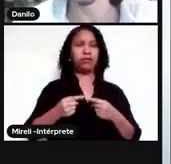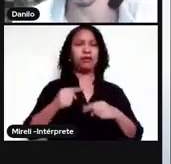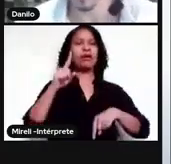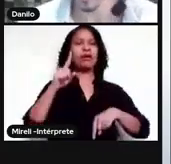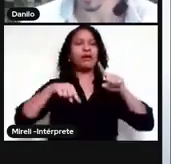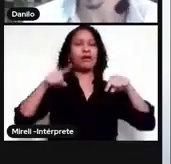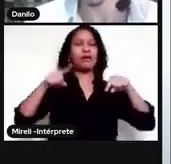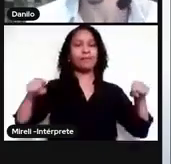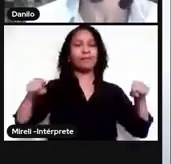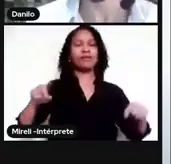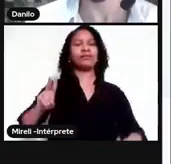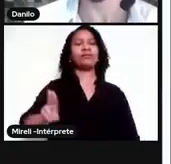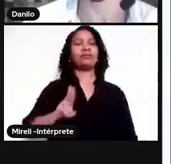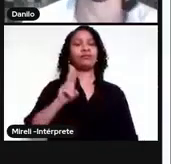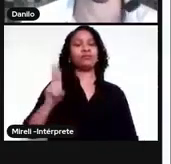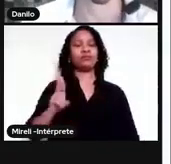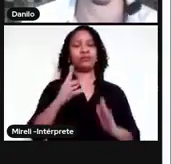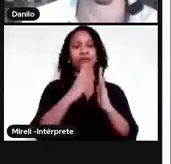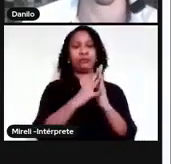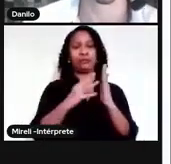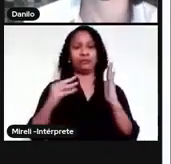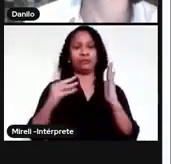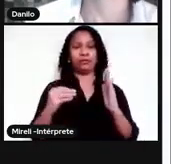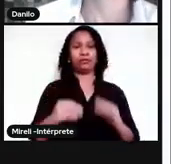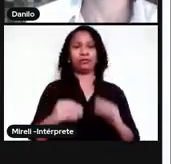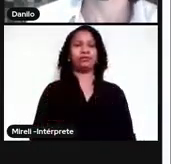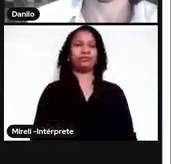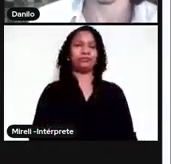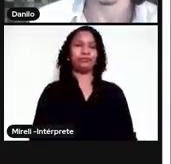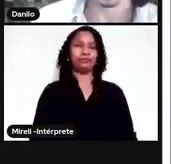para fazer os modelos.